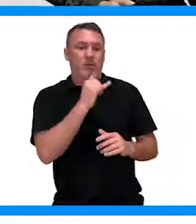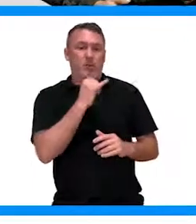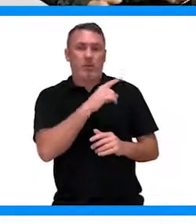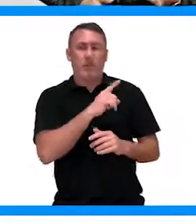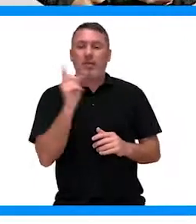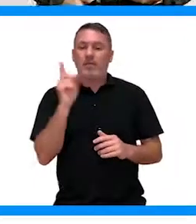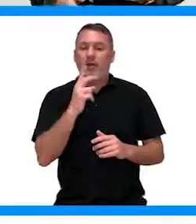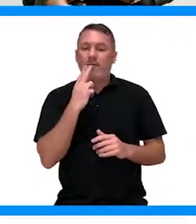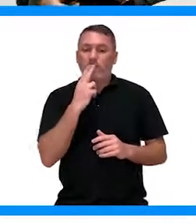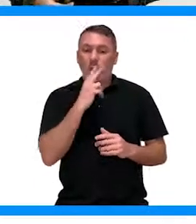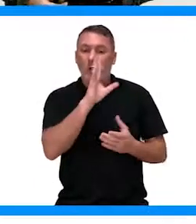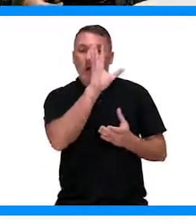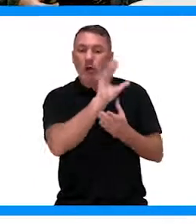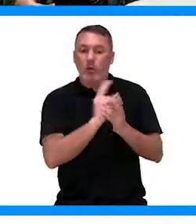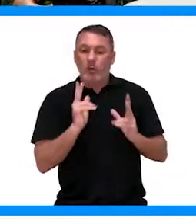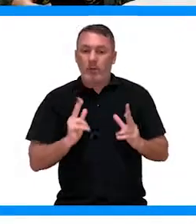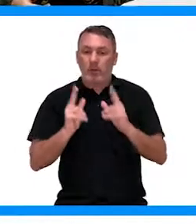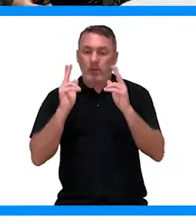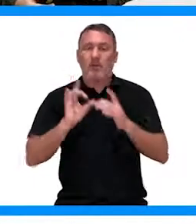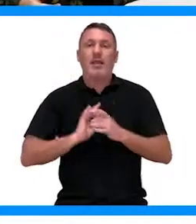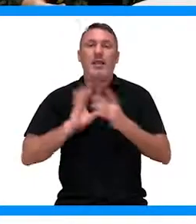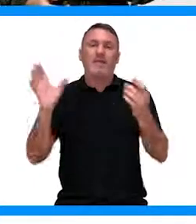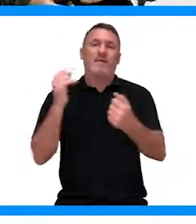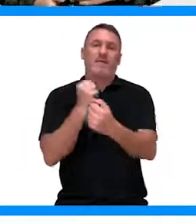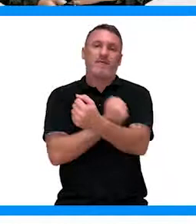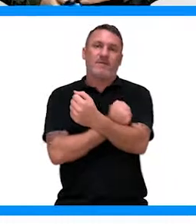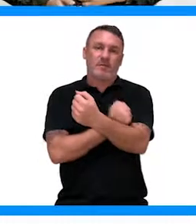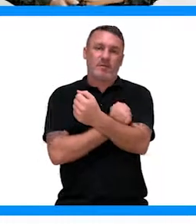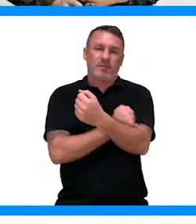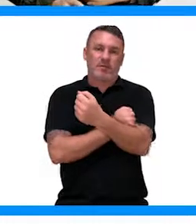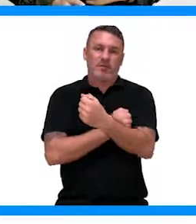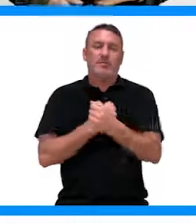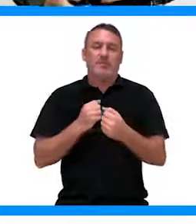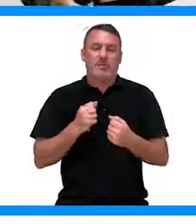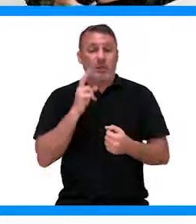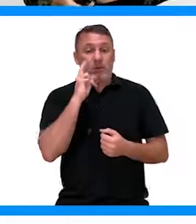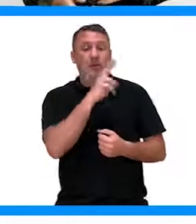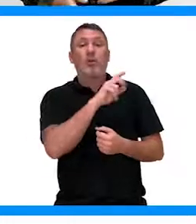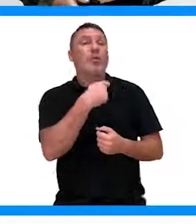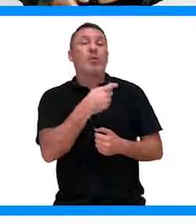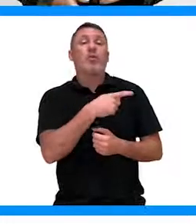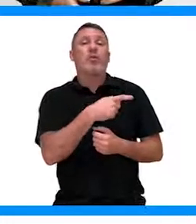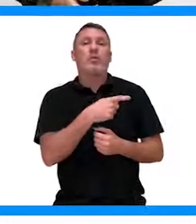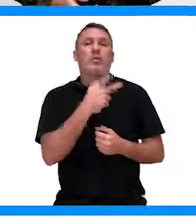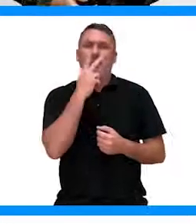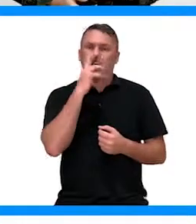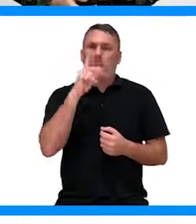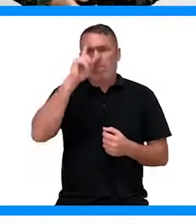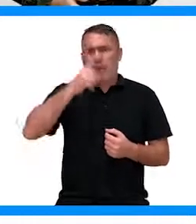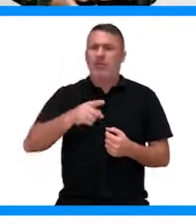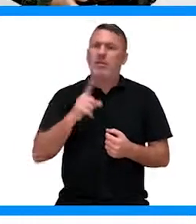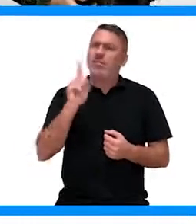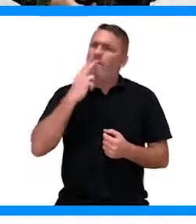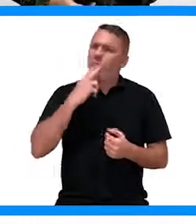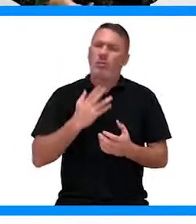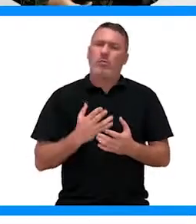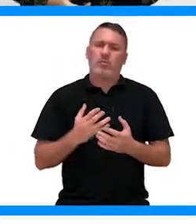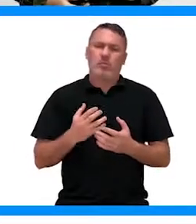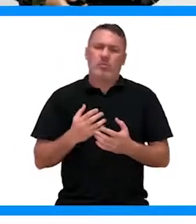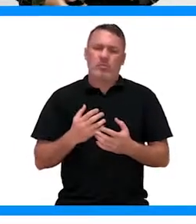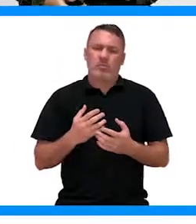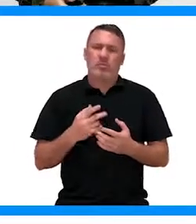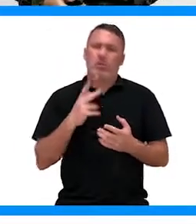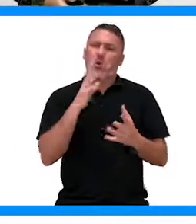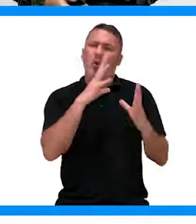não fume, faça como um personagem acima e liberte-se do vício. Então, a gente tem aqui uma função